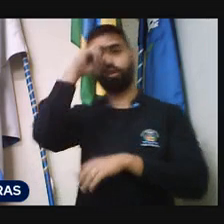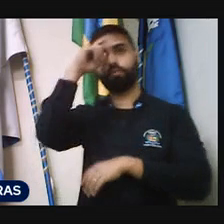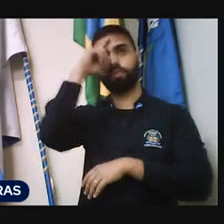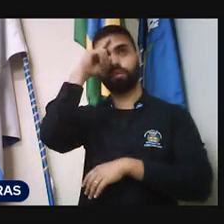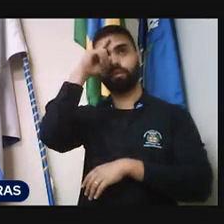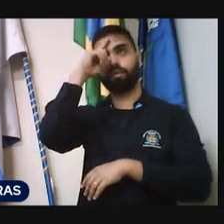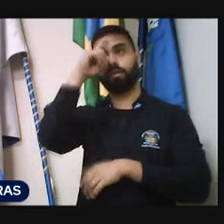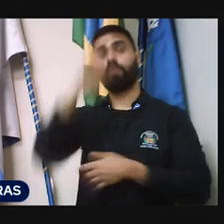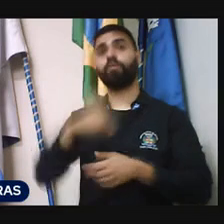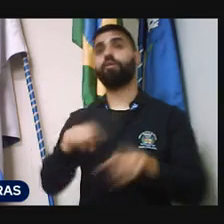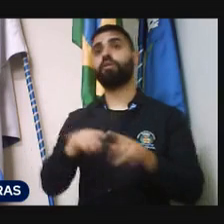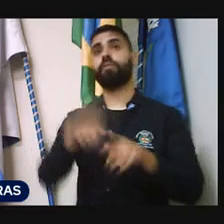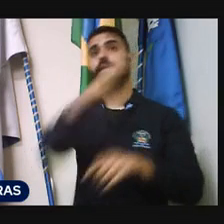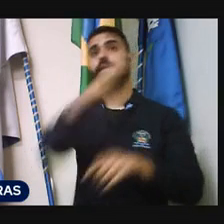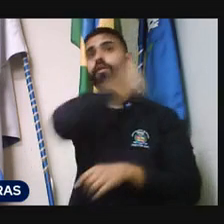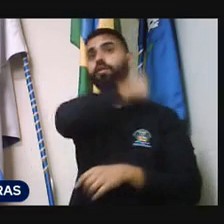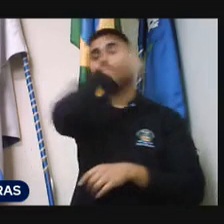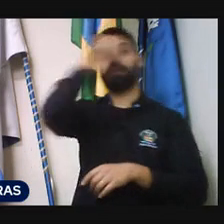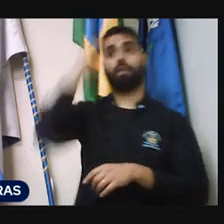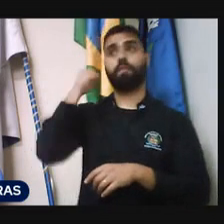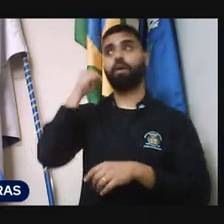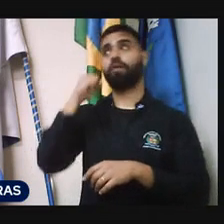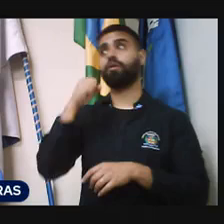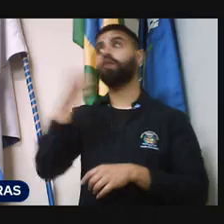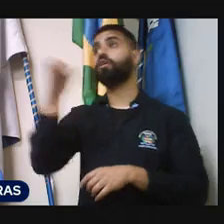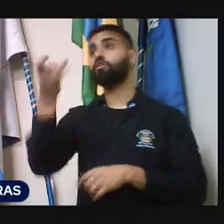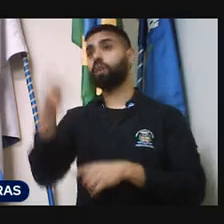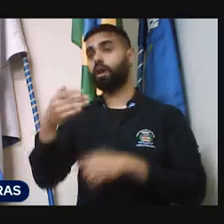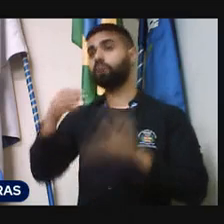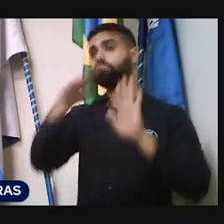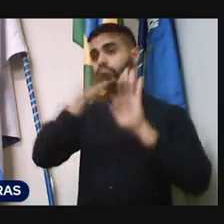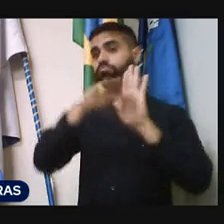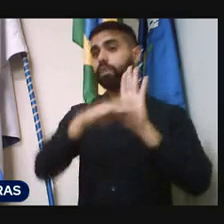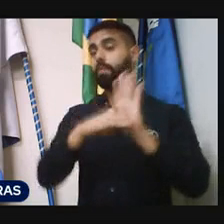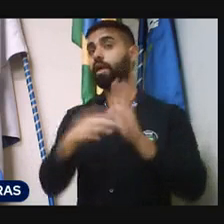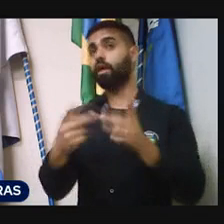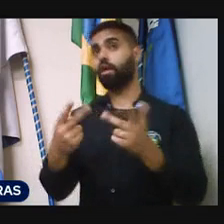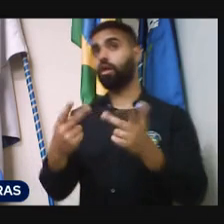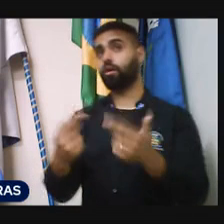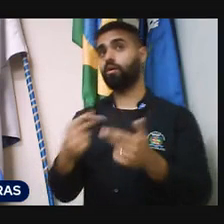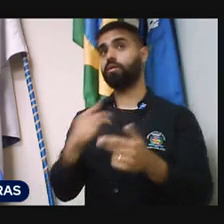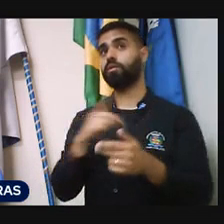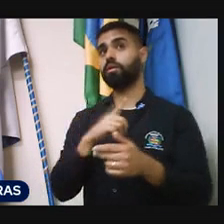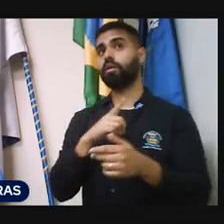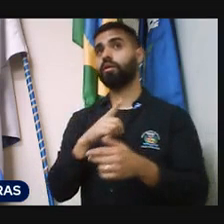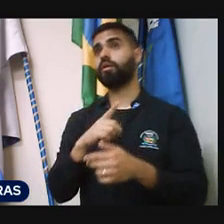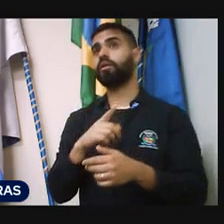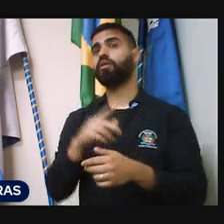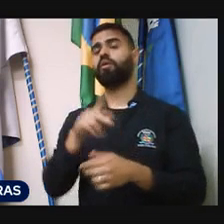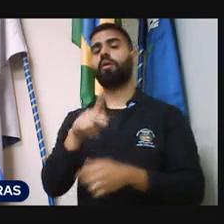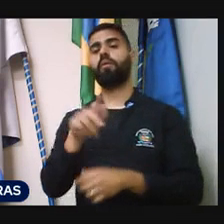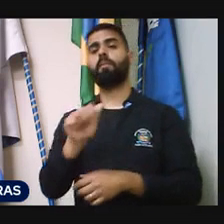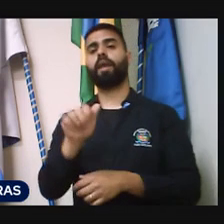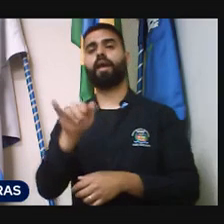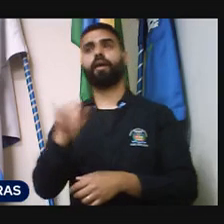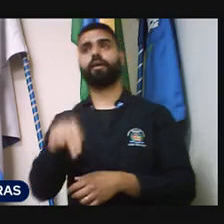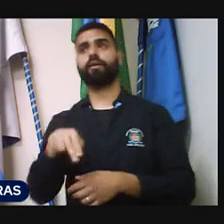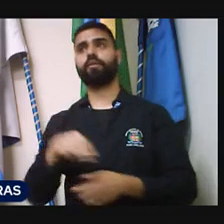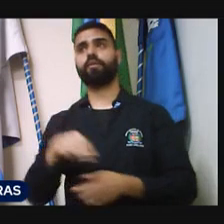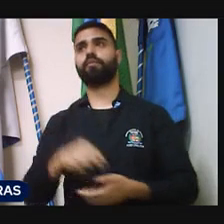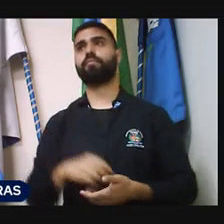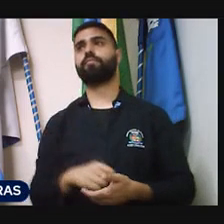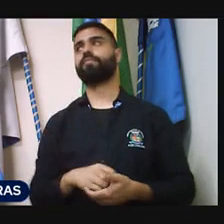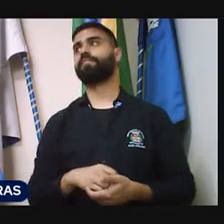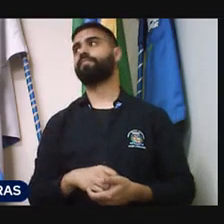Hospital Gustavo Monteiro Hospital Santa Isabel mediante a prestação de contas periódico conforme disse que já lei do pai e Municipal